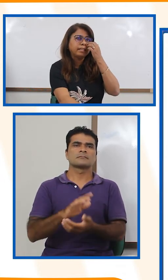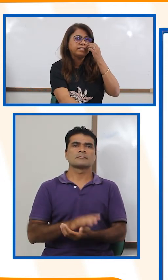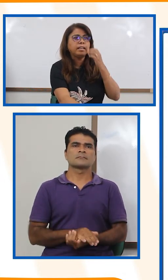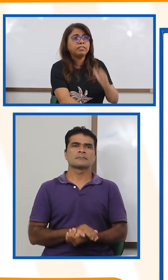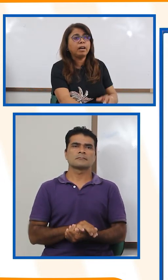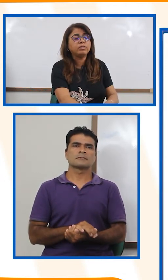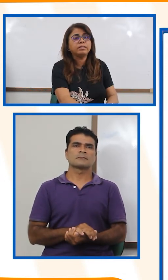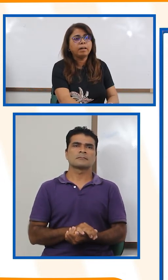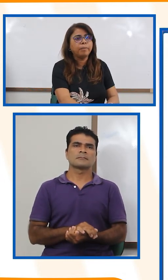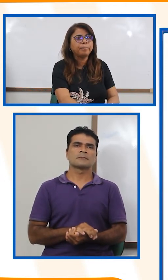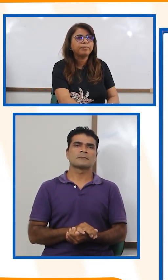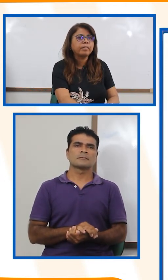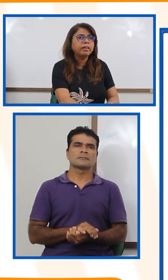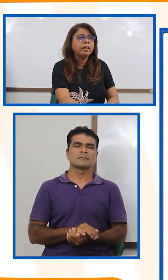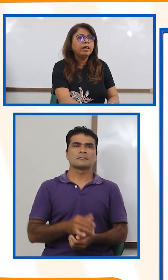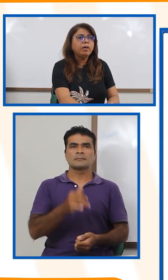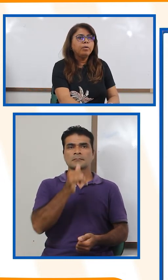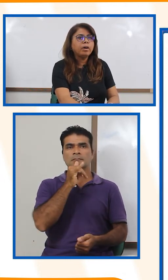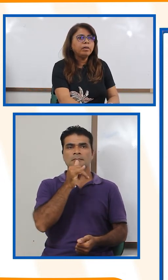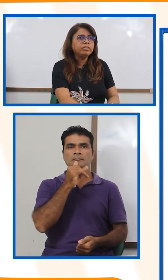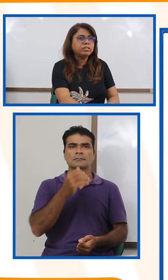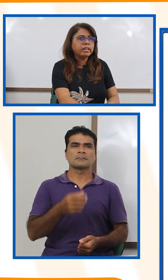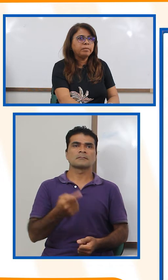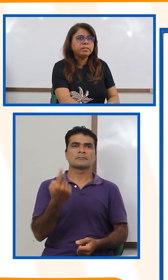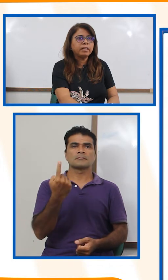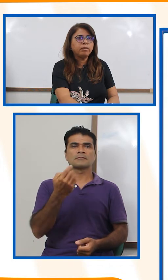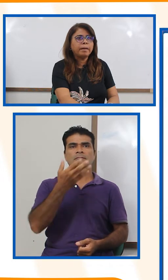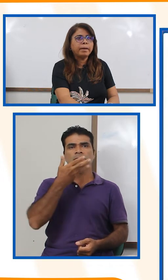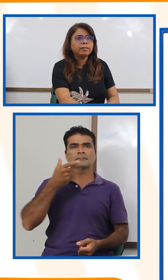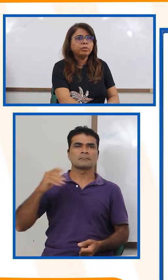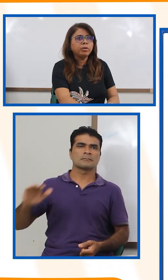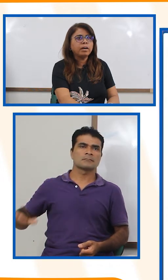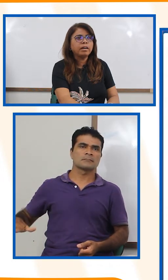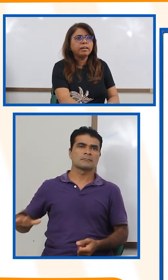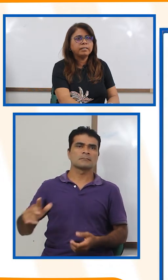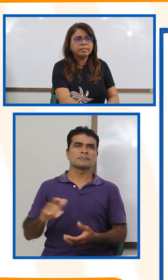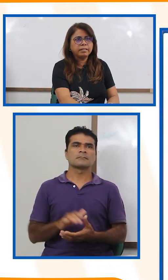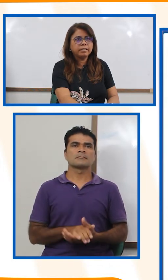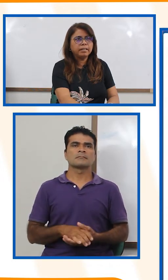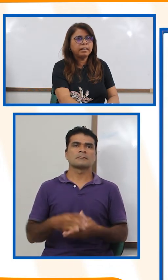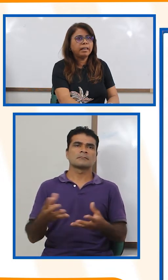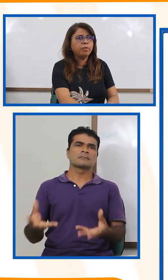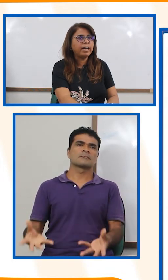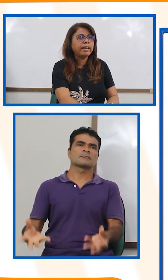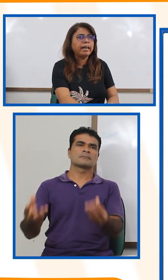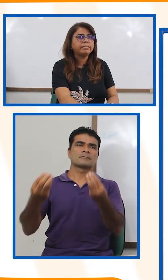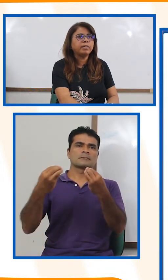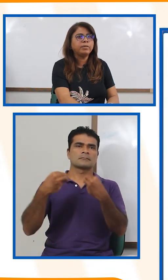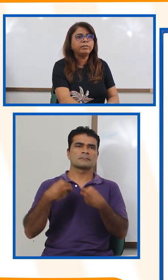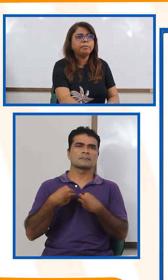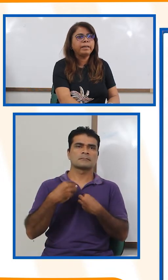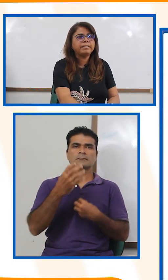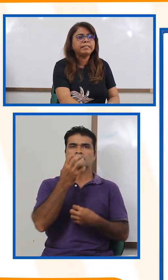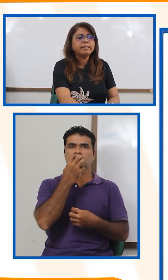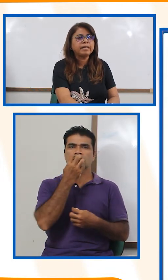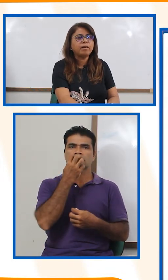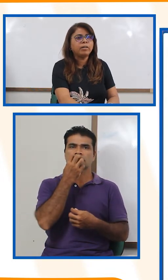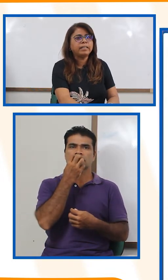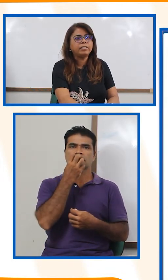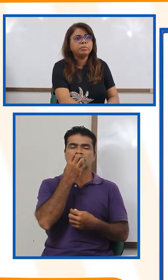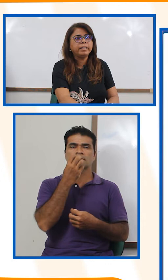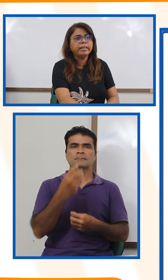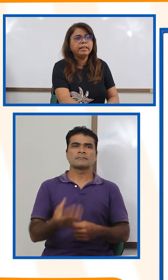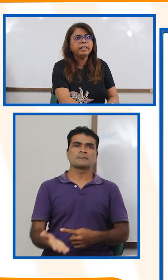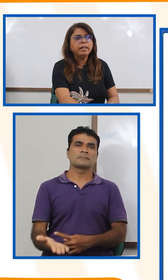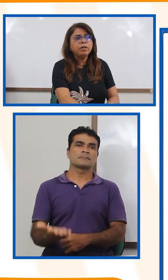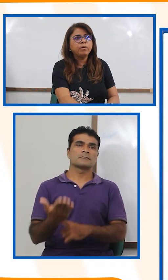dificuldades de audição. O cão de James é o labrador Kurt, que o alerta quando ele precisa